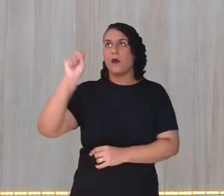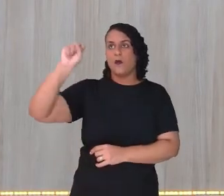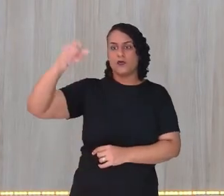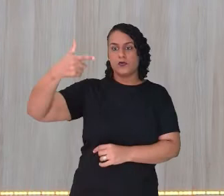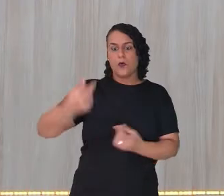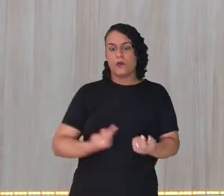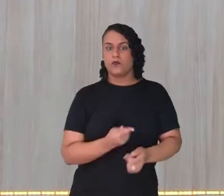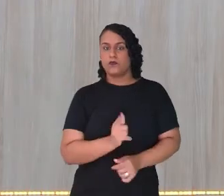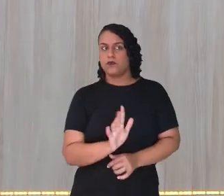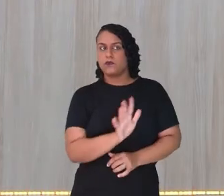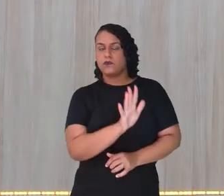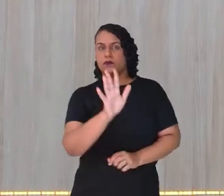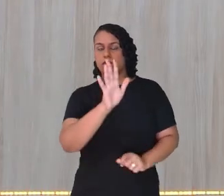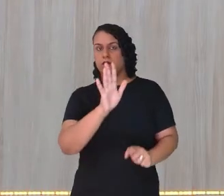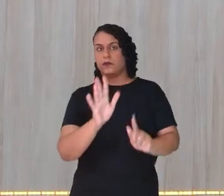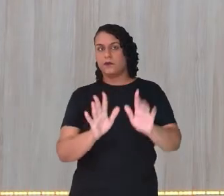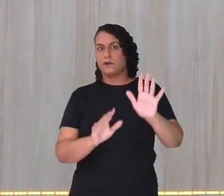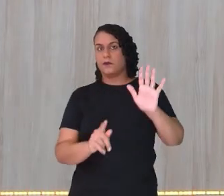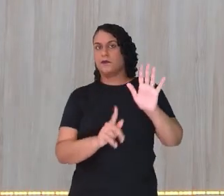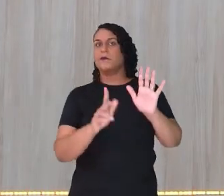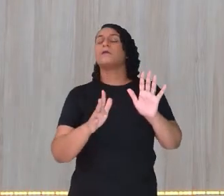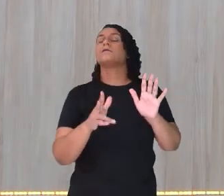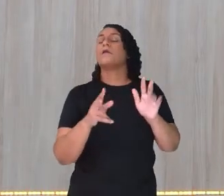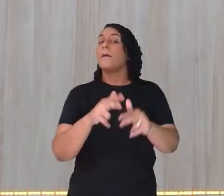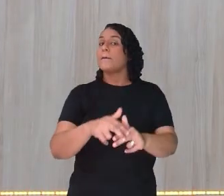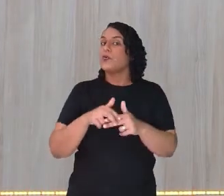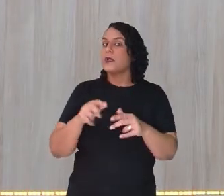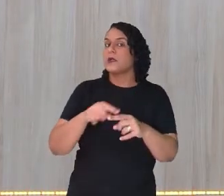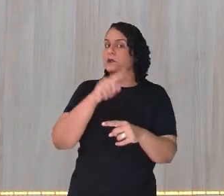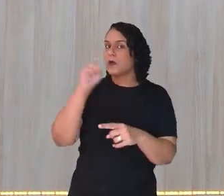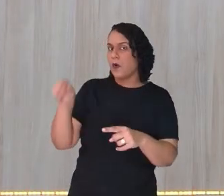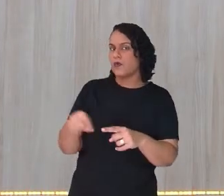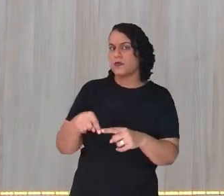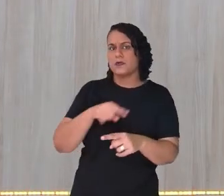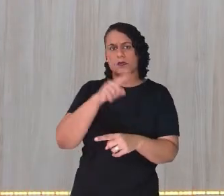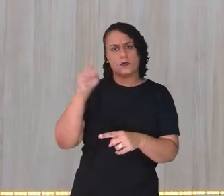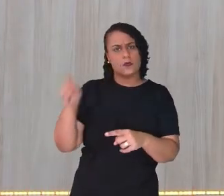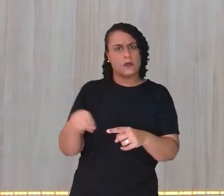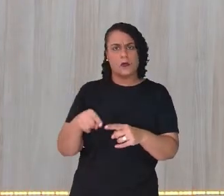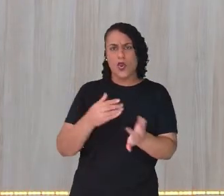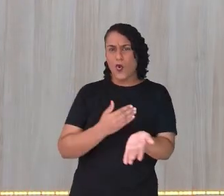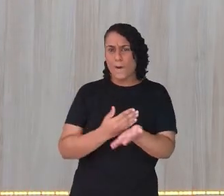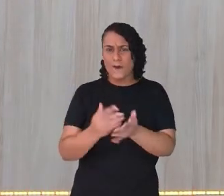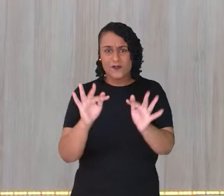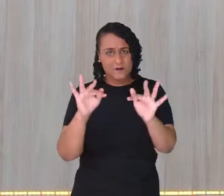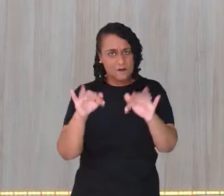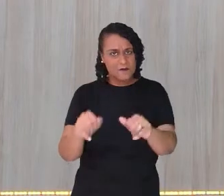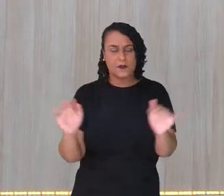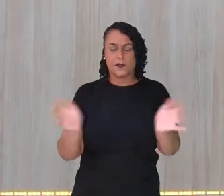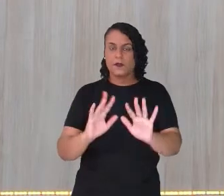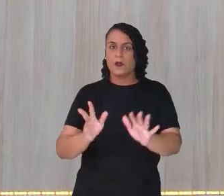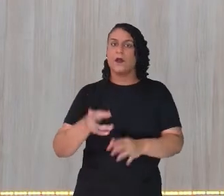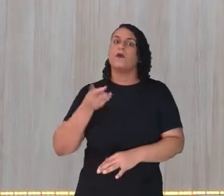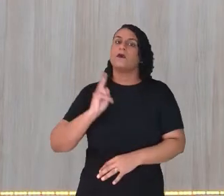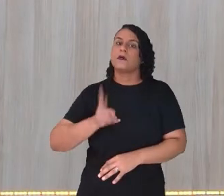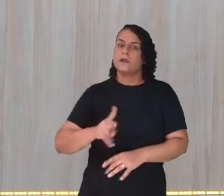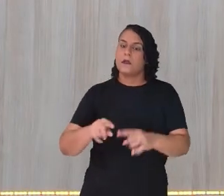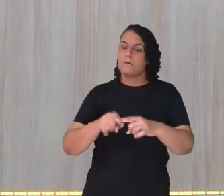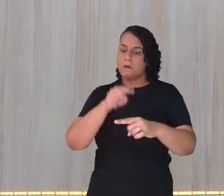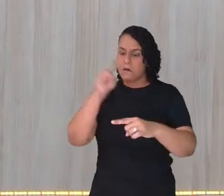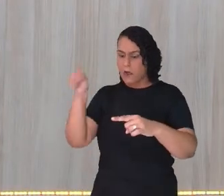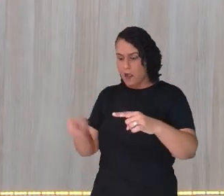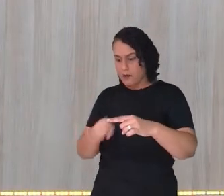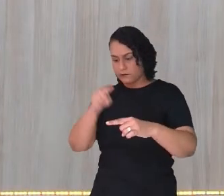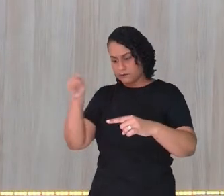também porque a gente está falando de ciclo, né? Que não tem começo nem fim. Está aí num